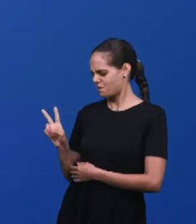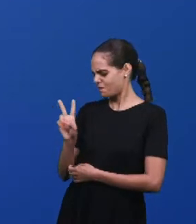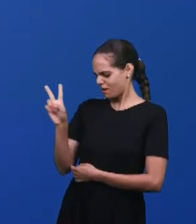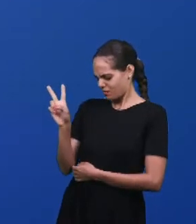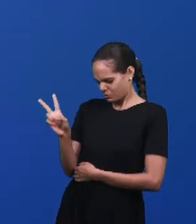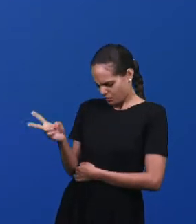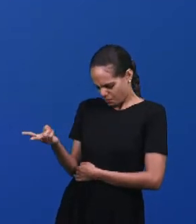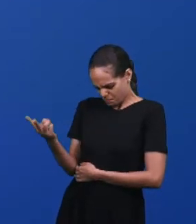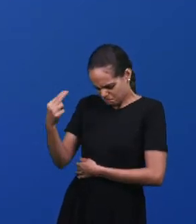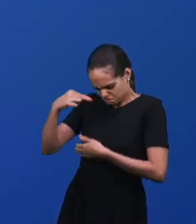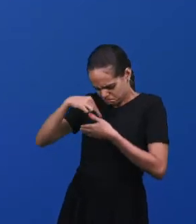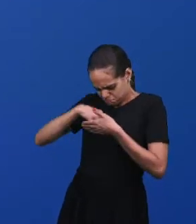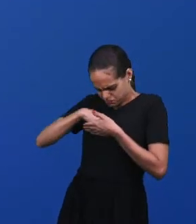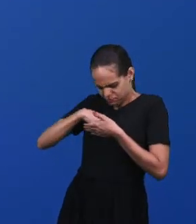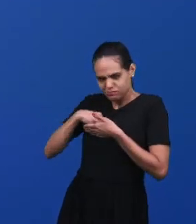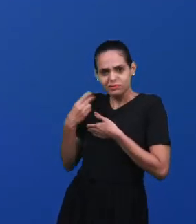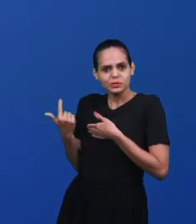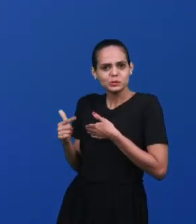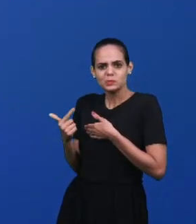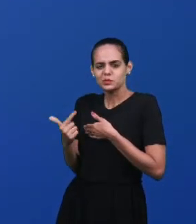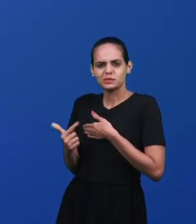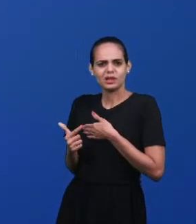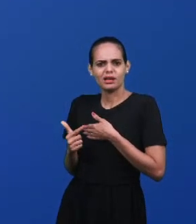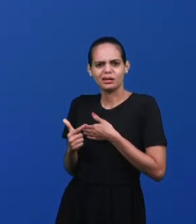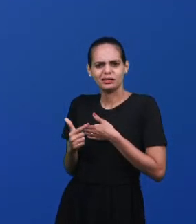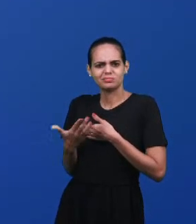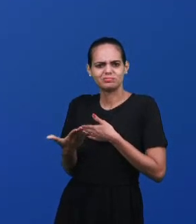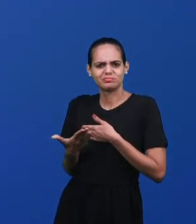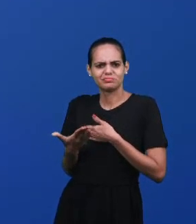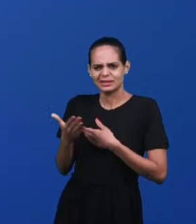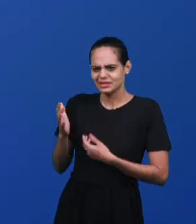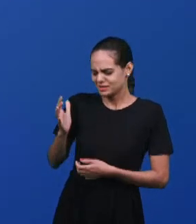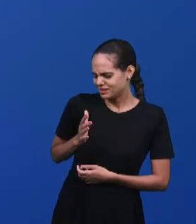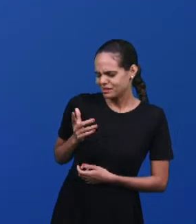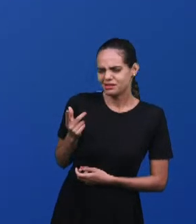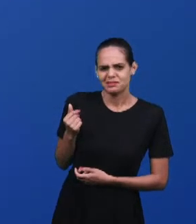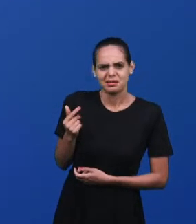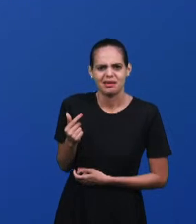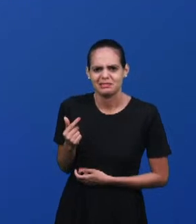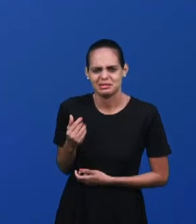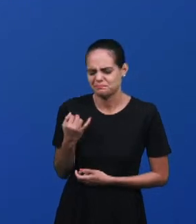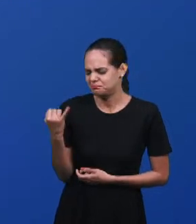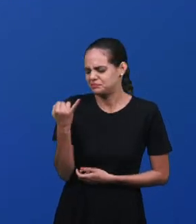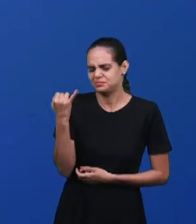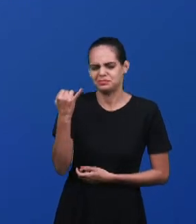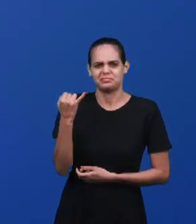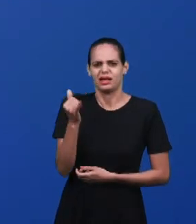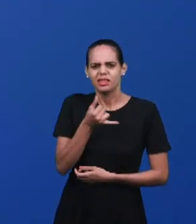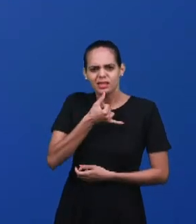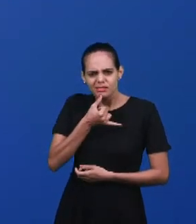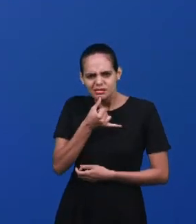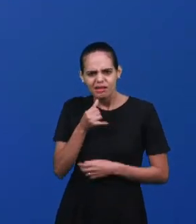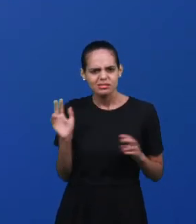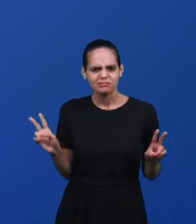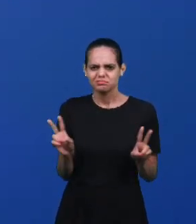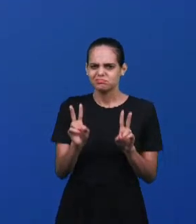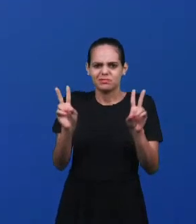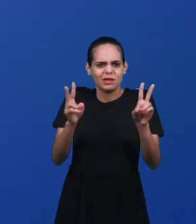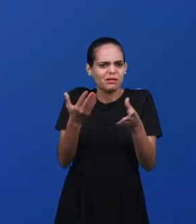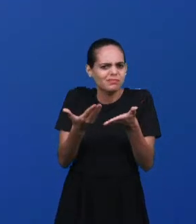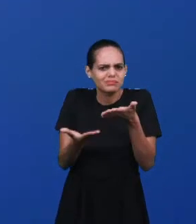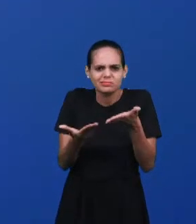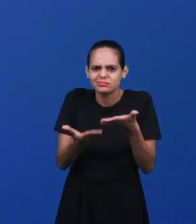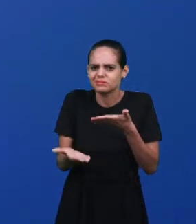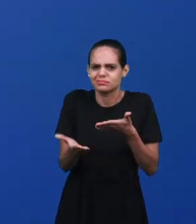nenhuma esperança, a tristeza dele não importa, a aflição dele não tem valor algum. E aí vem